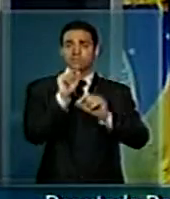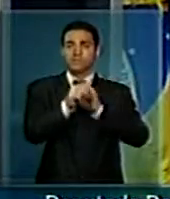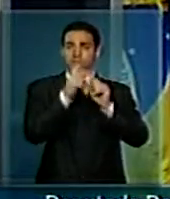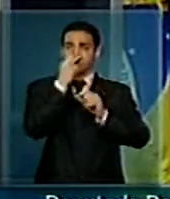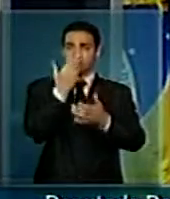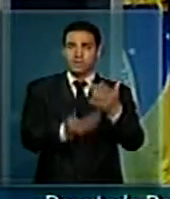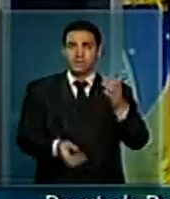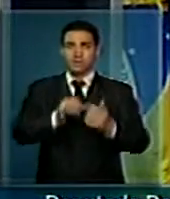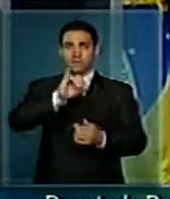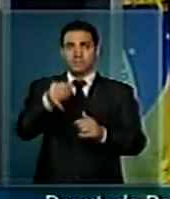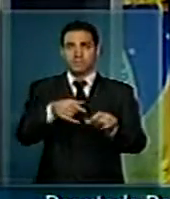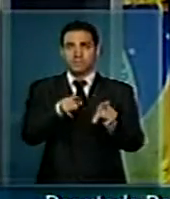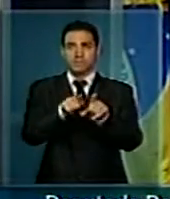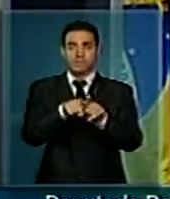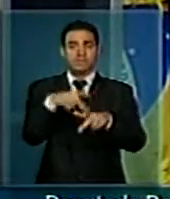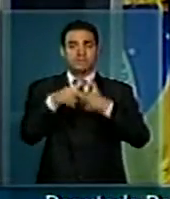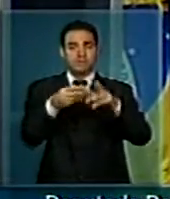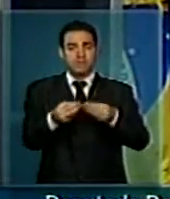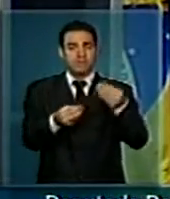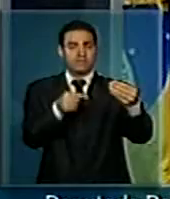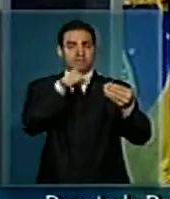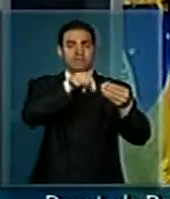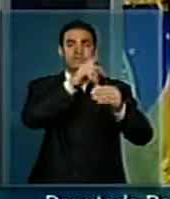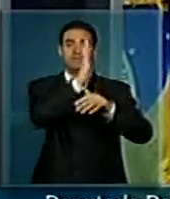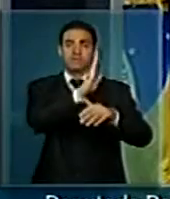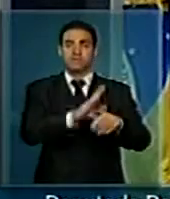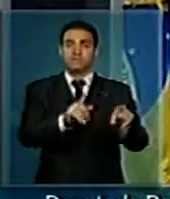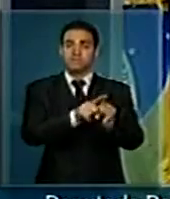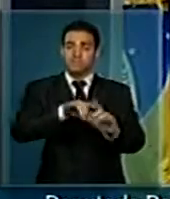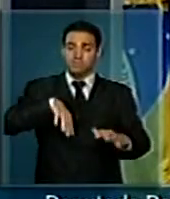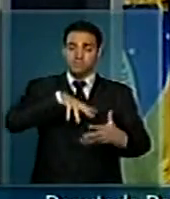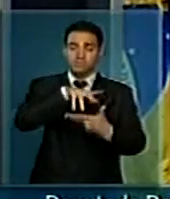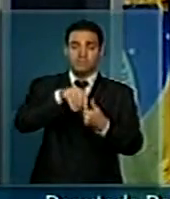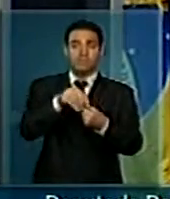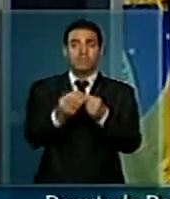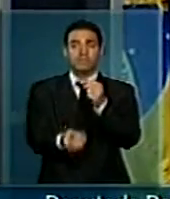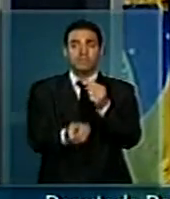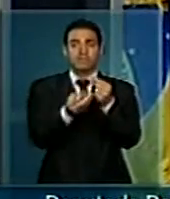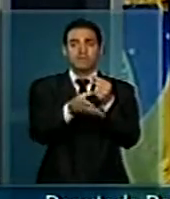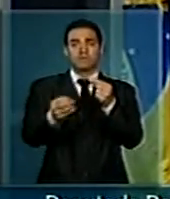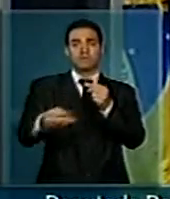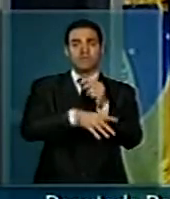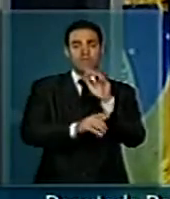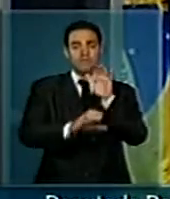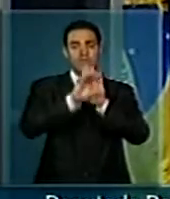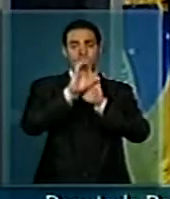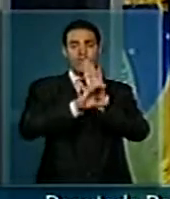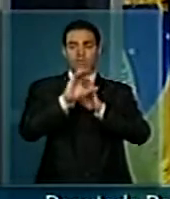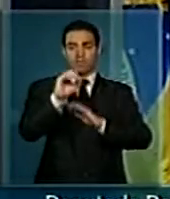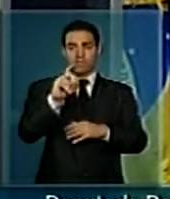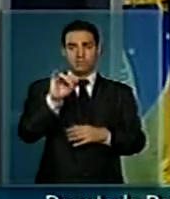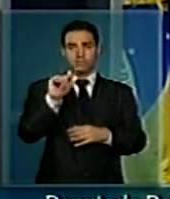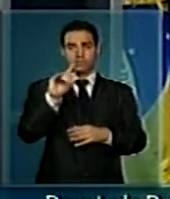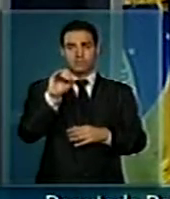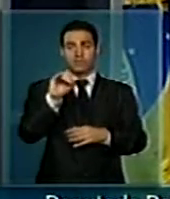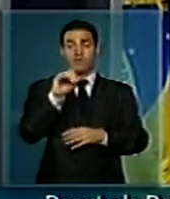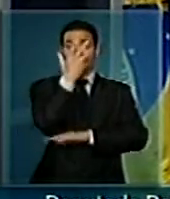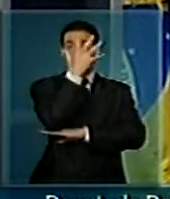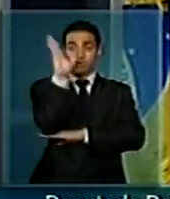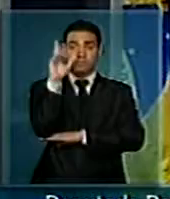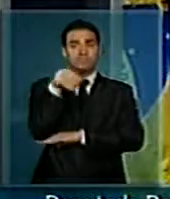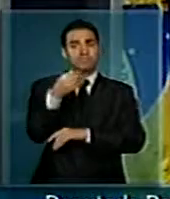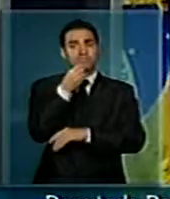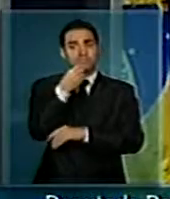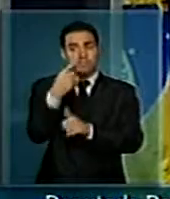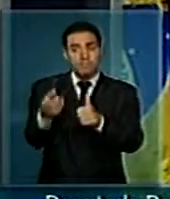grande oportunidade de presentear o Brasil e o mundo com um novo Código Florestal que fosse uma legislação de